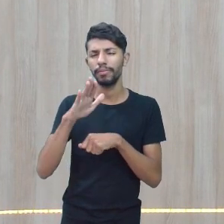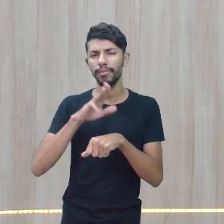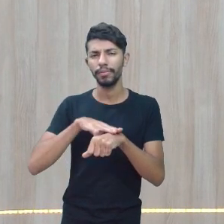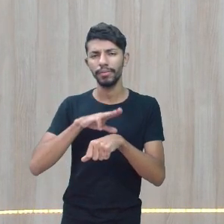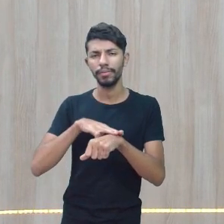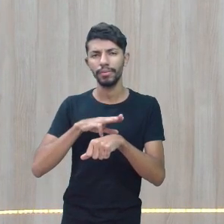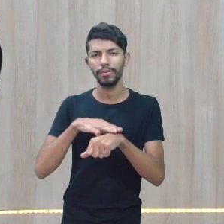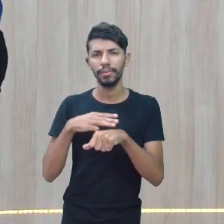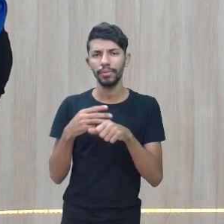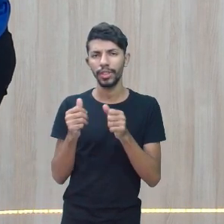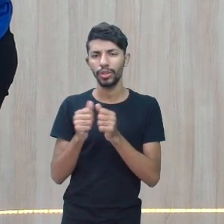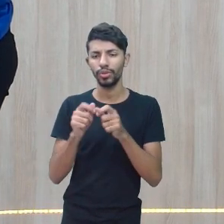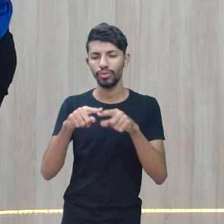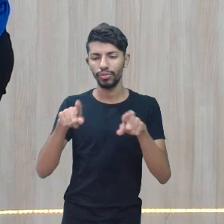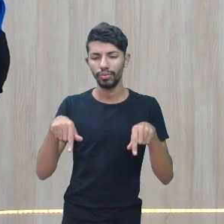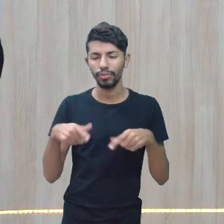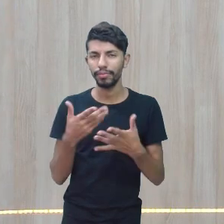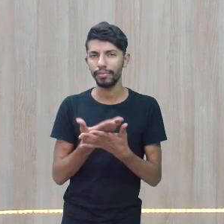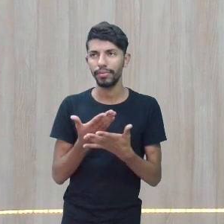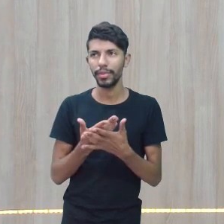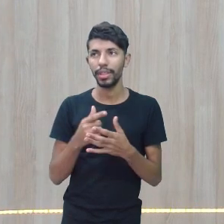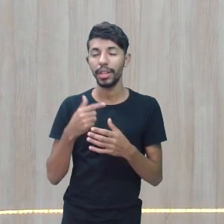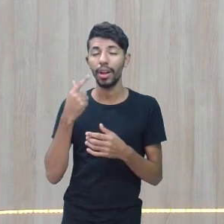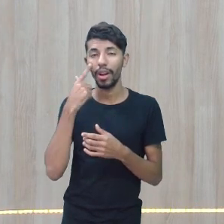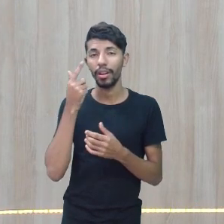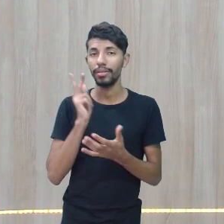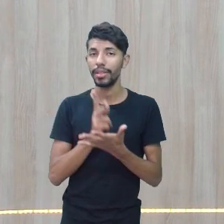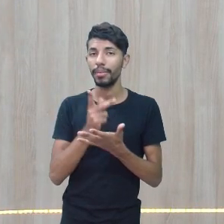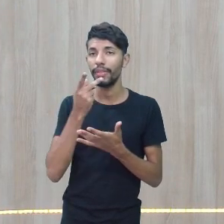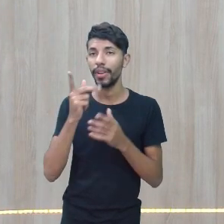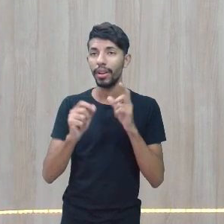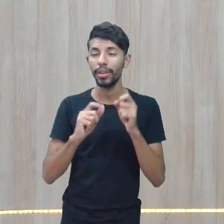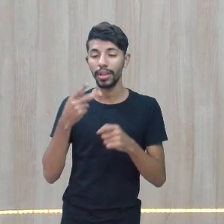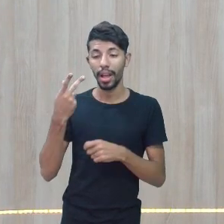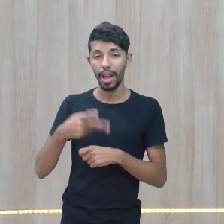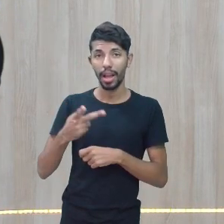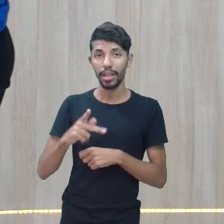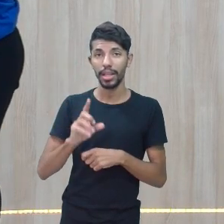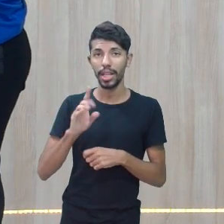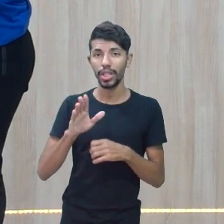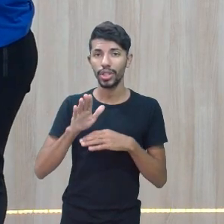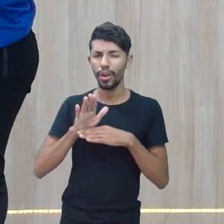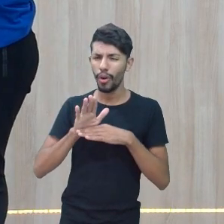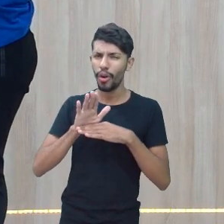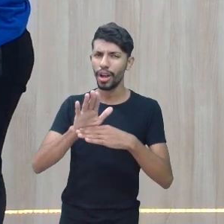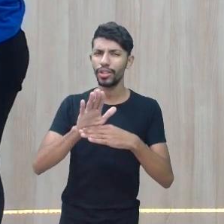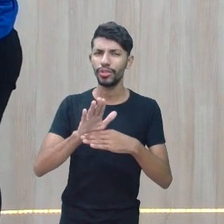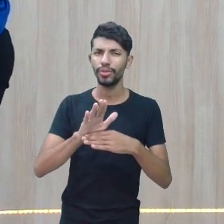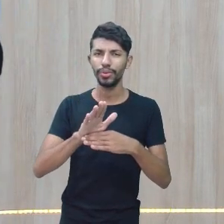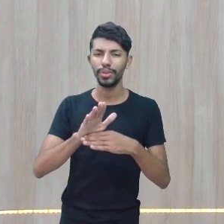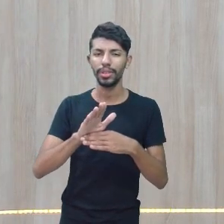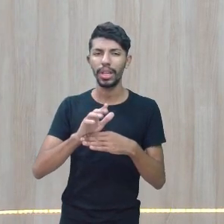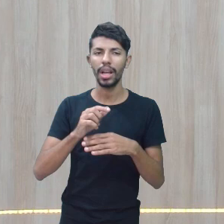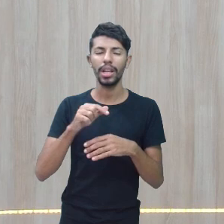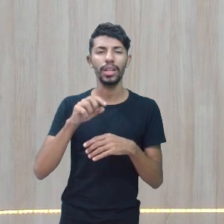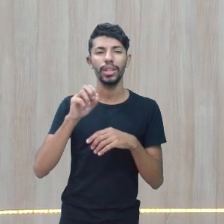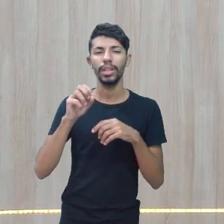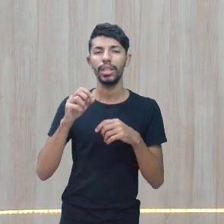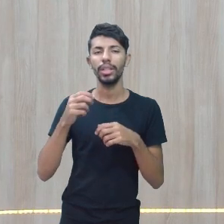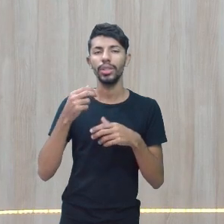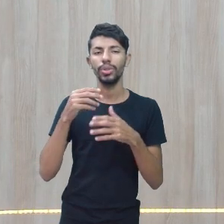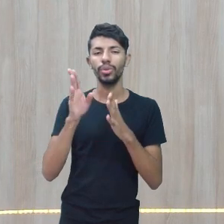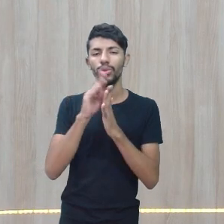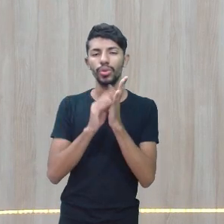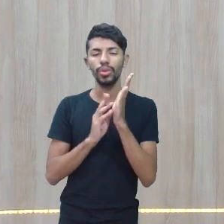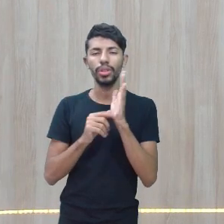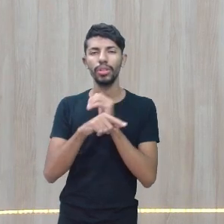momento com ela, tá? Isso aqui, como eu sempre falo, é só apenas um reforço daquilo que vocês veem